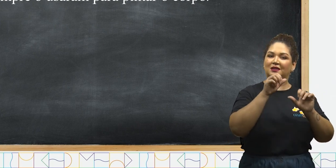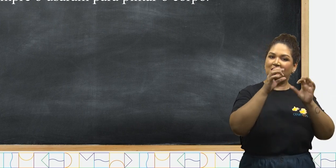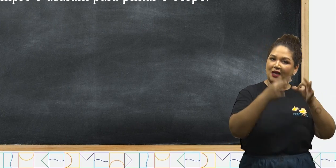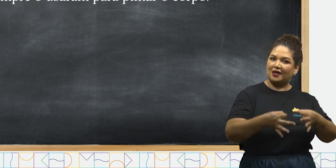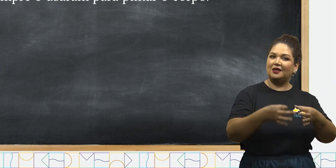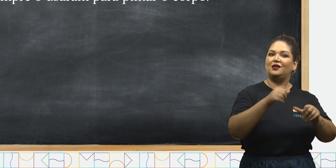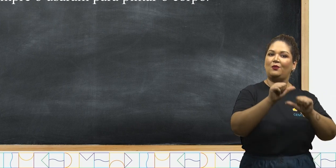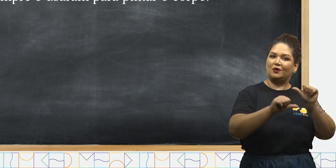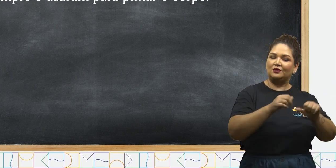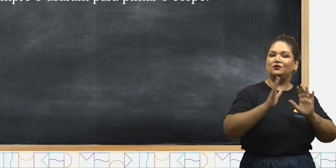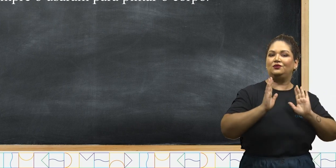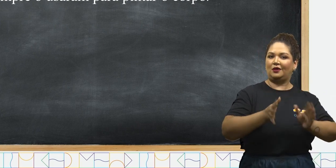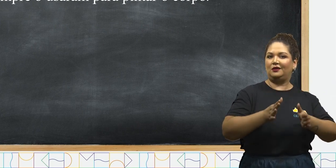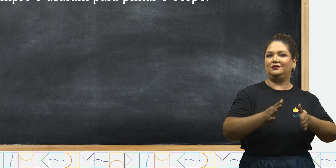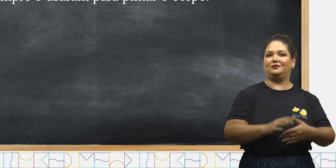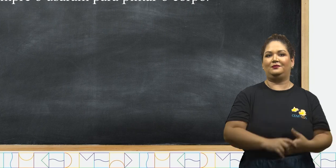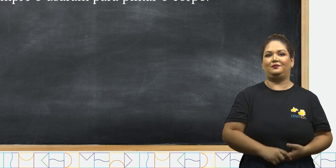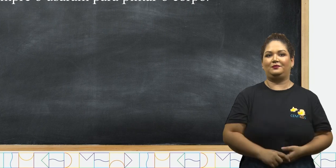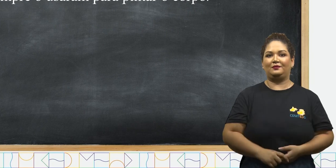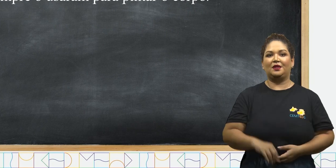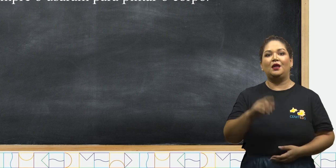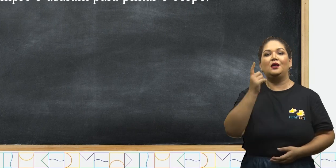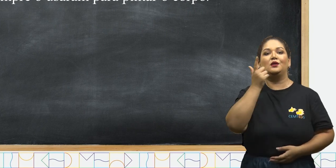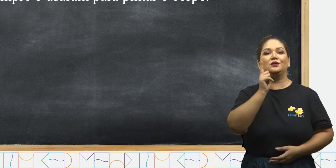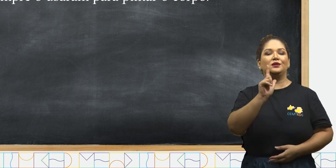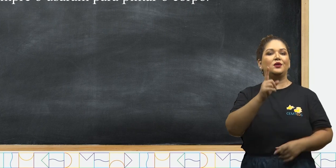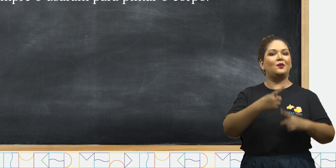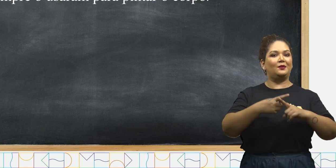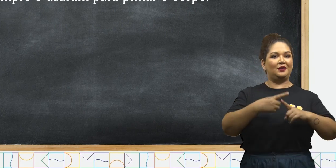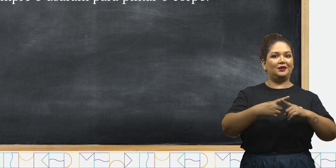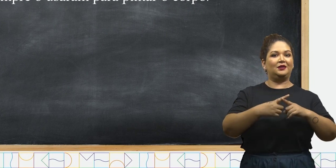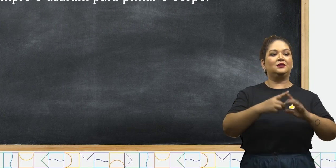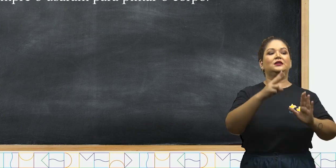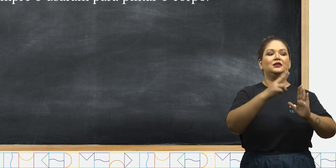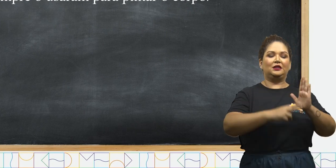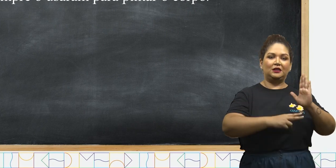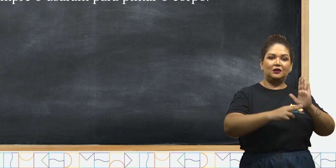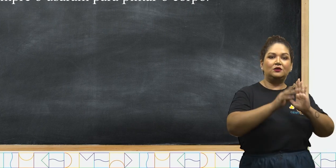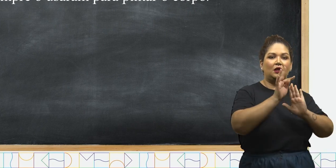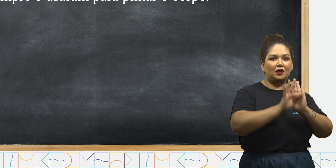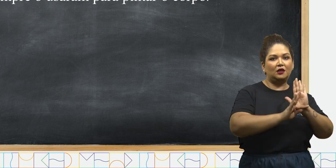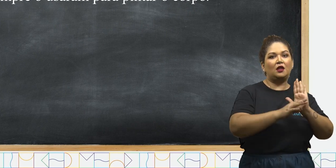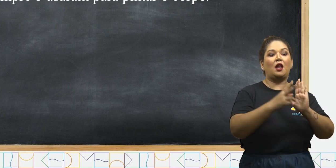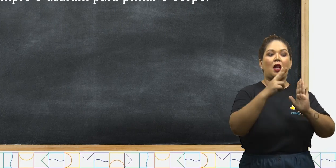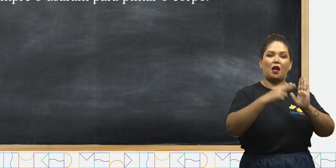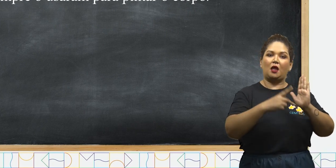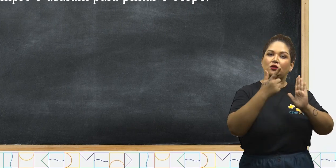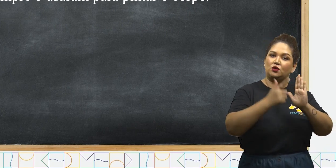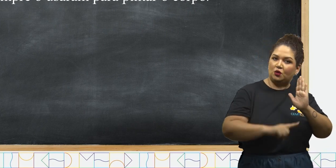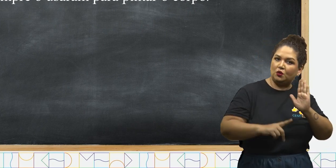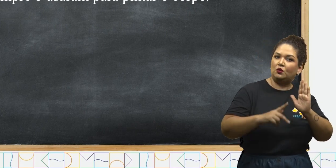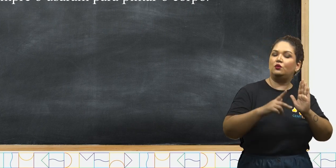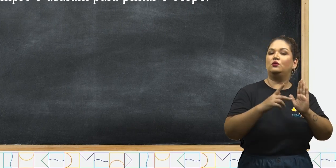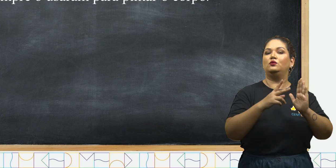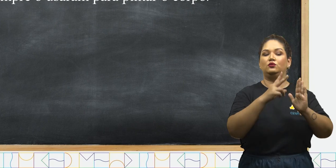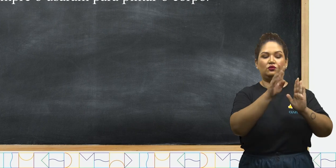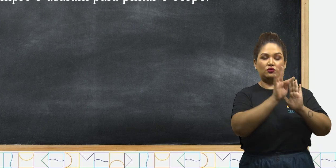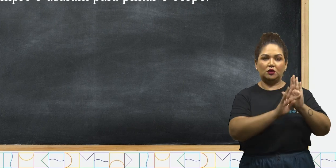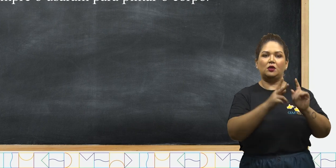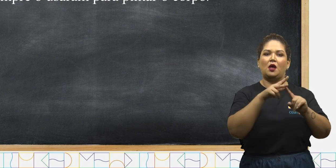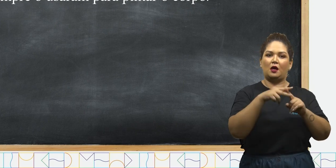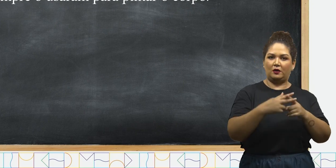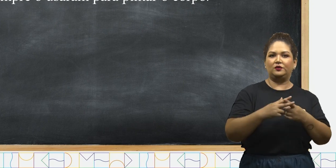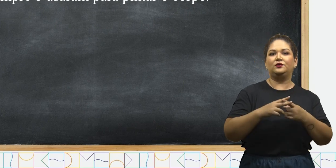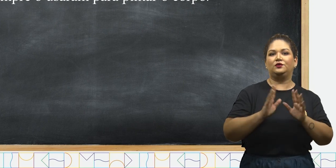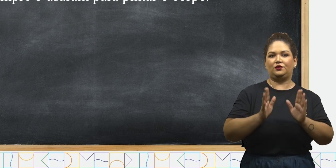ele só conseguiu ser melhorado porque nós lemos, relemos e fizemos a nossa revisão. Passemos